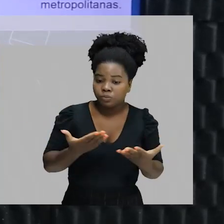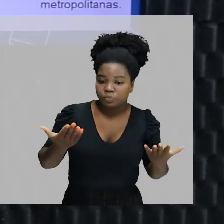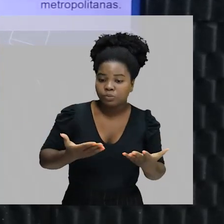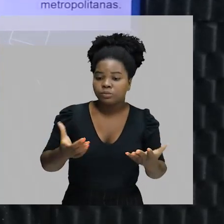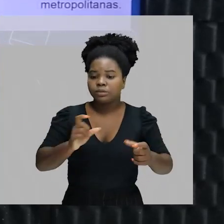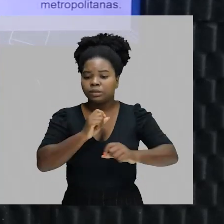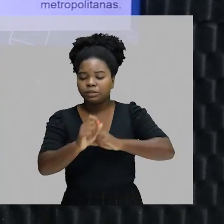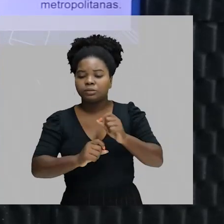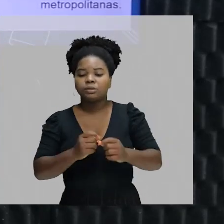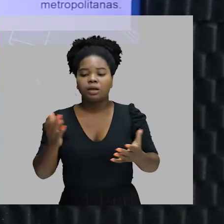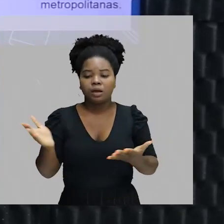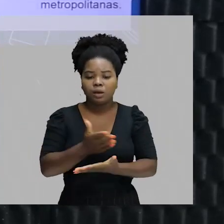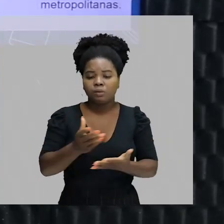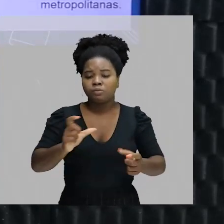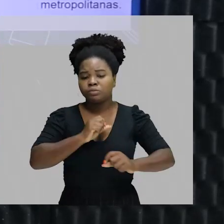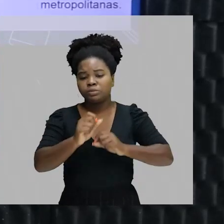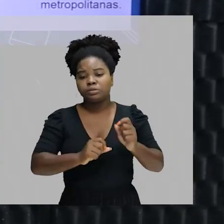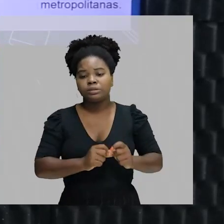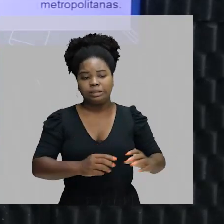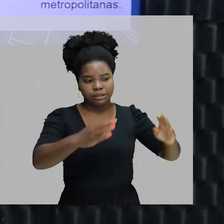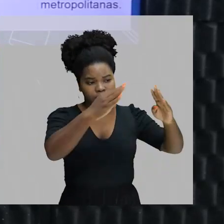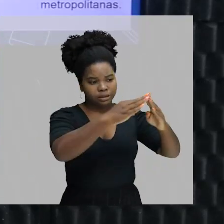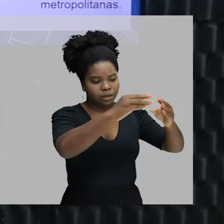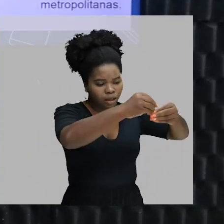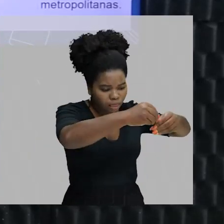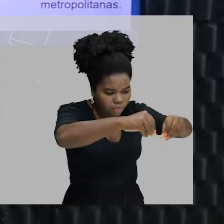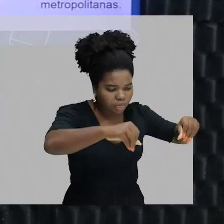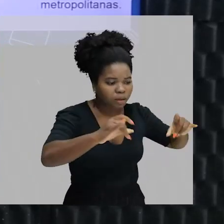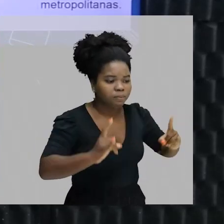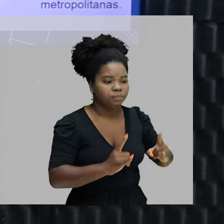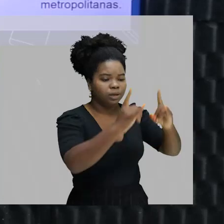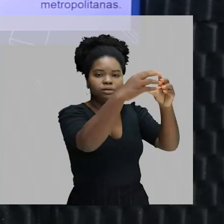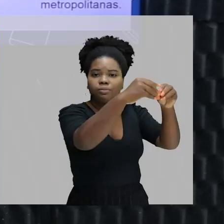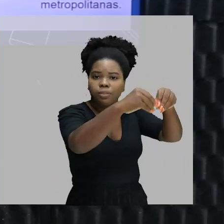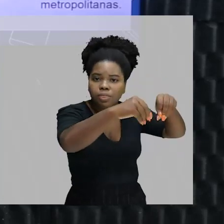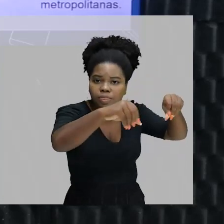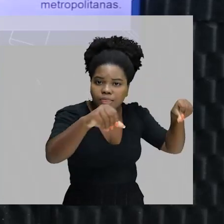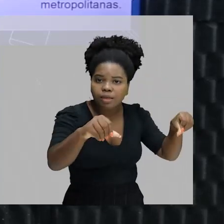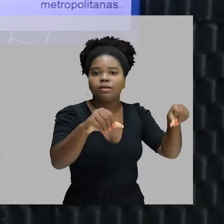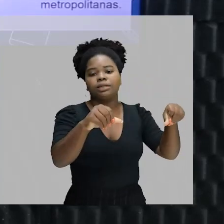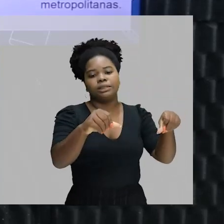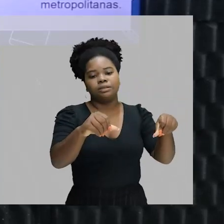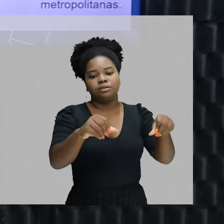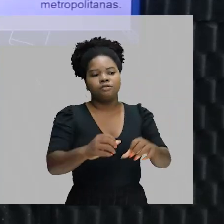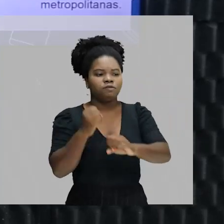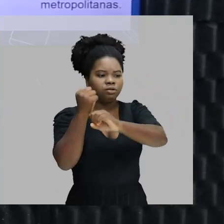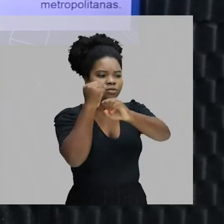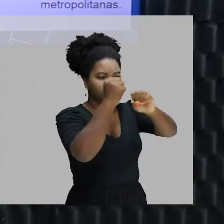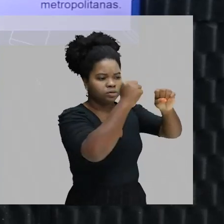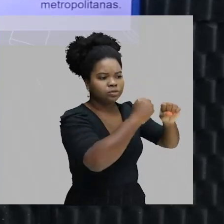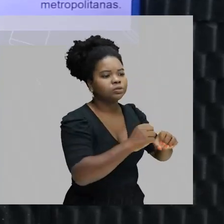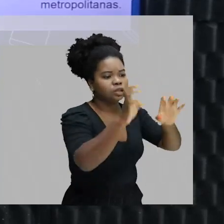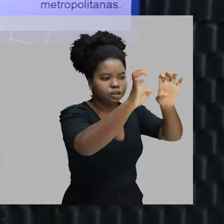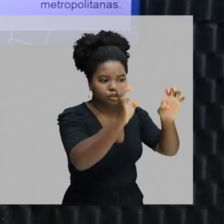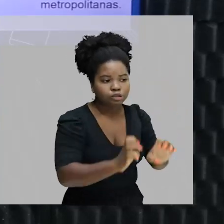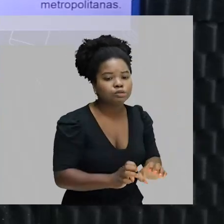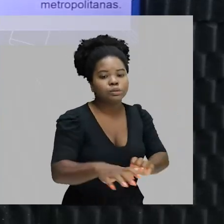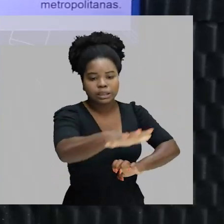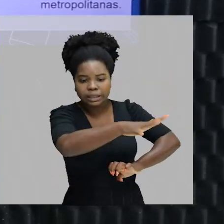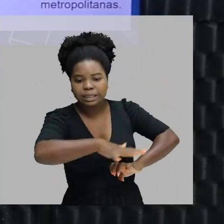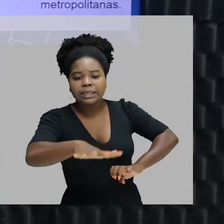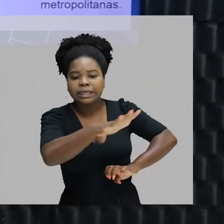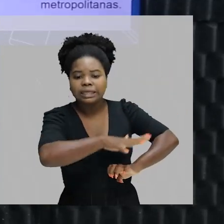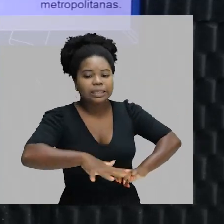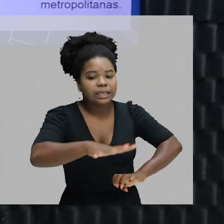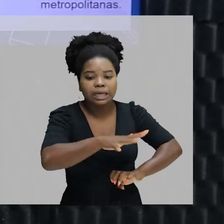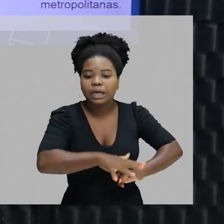alguns acidentes de desmoronamento de prédios que foram construídos de maneira irregular. Onde, Marcos? Em áreas